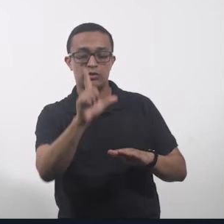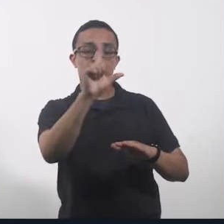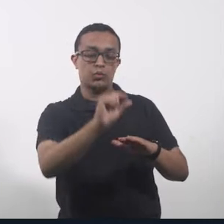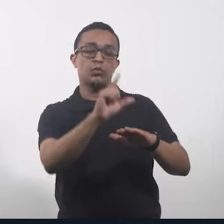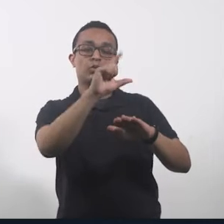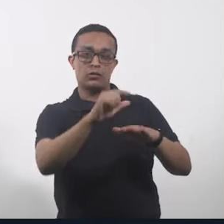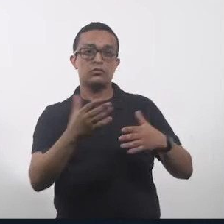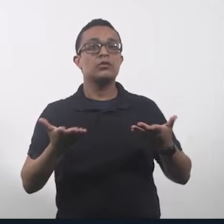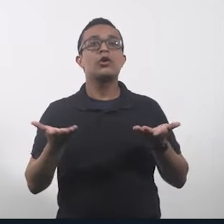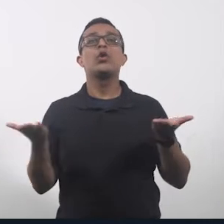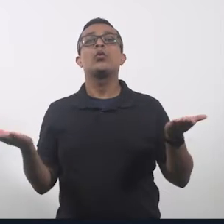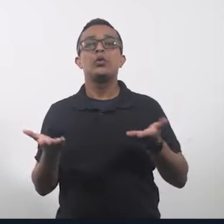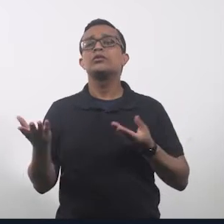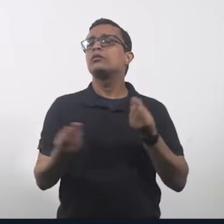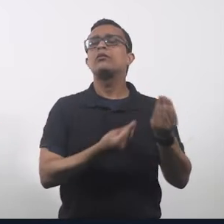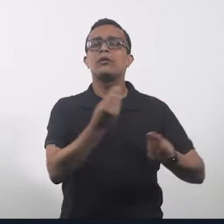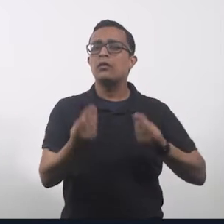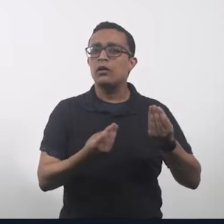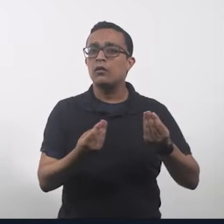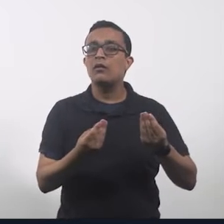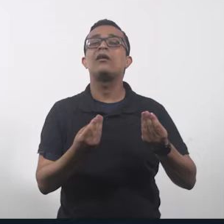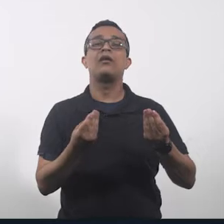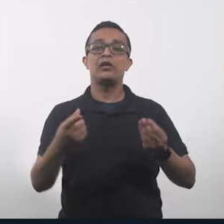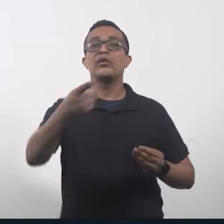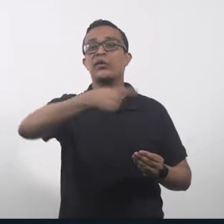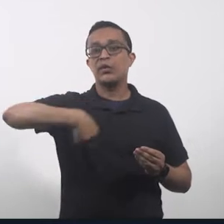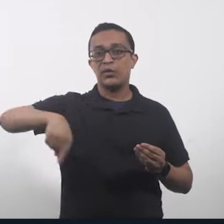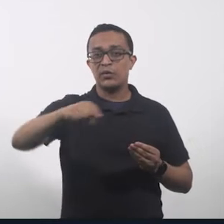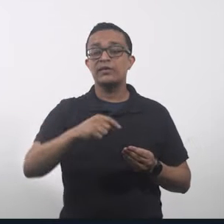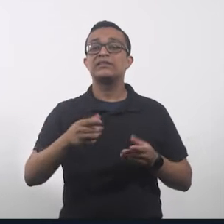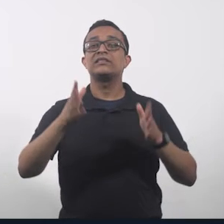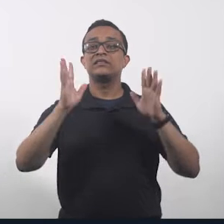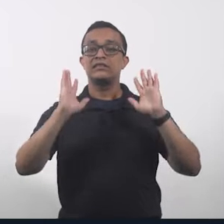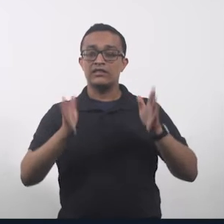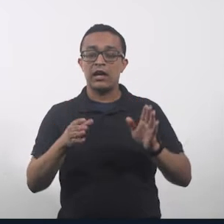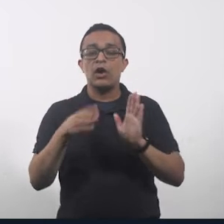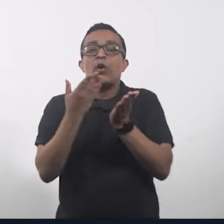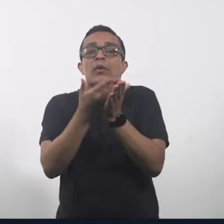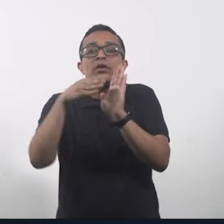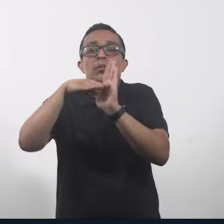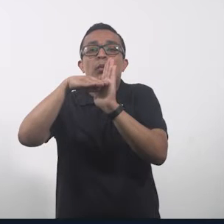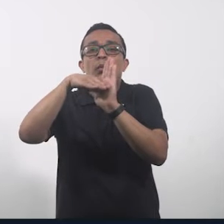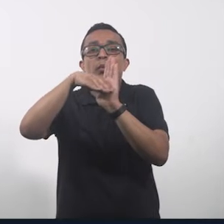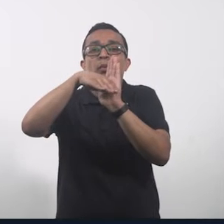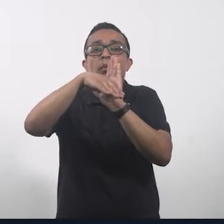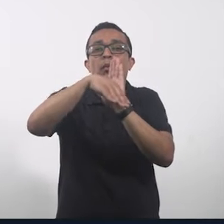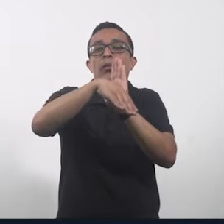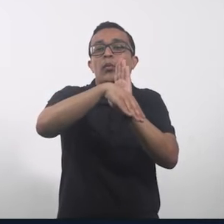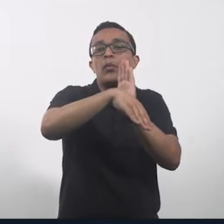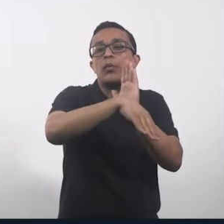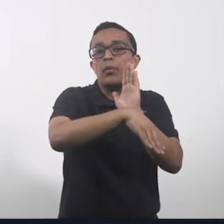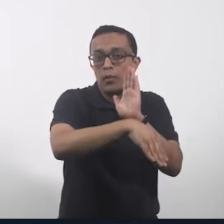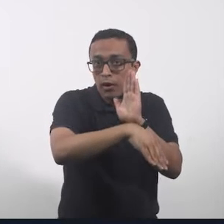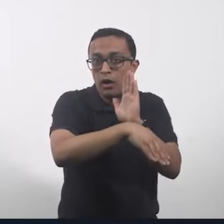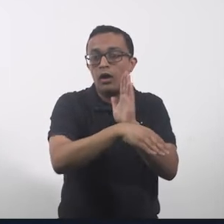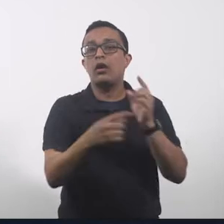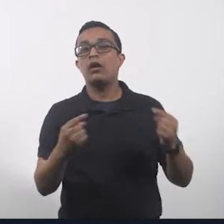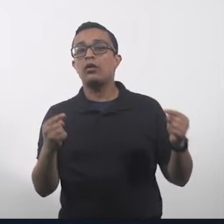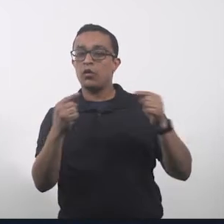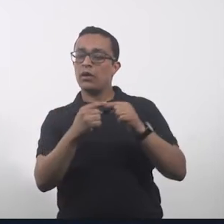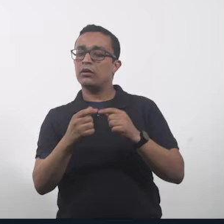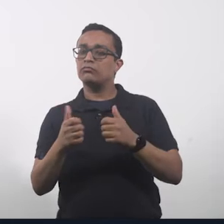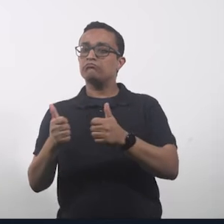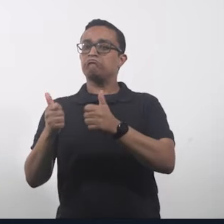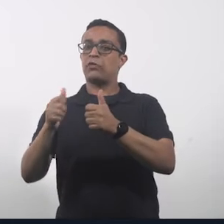nós estaríamos, então, numa situação de estabilidade já com tendência de queda, classificando, então, esse indicador como